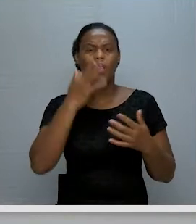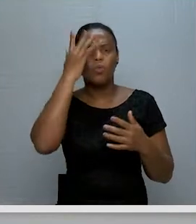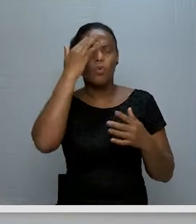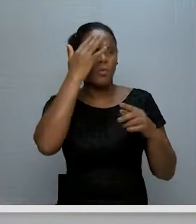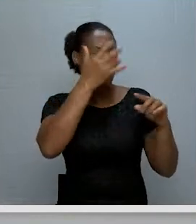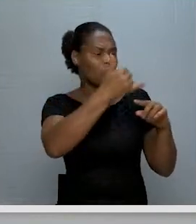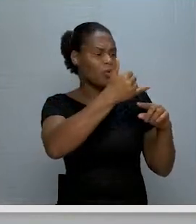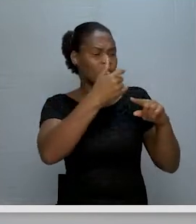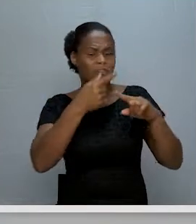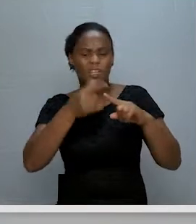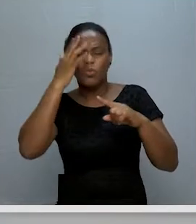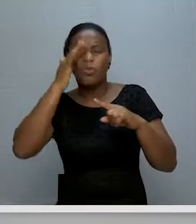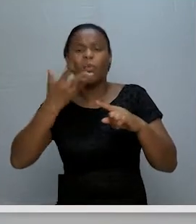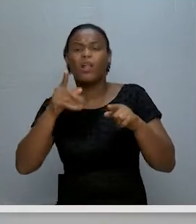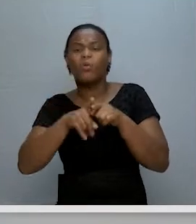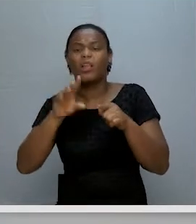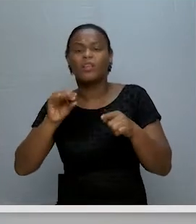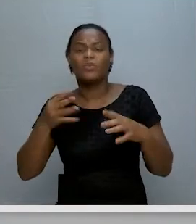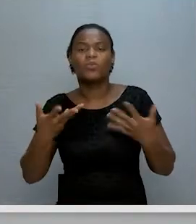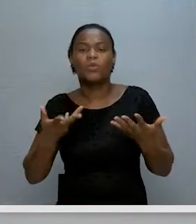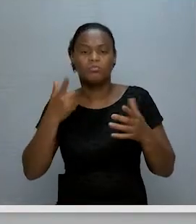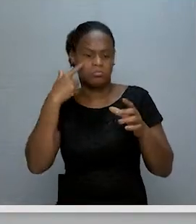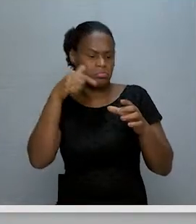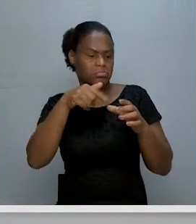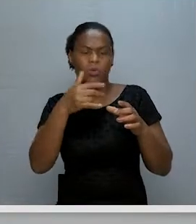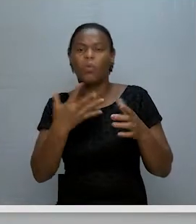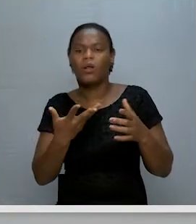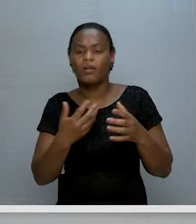número é que me dá 10?